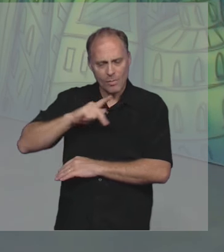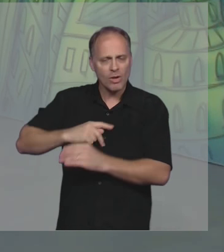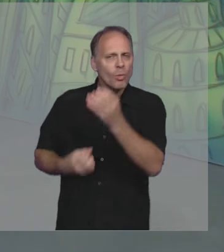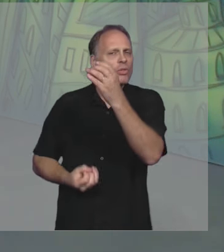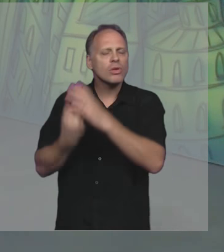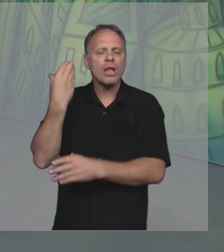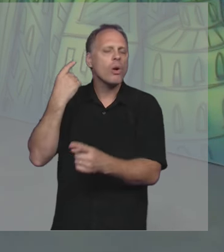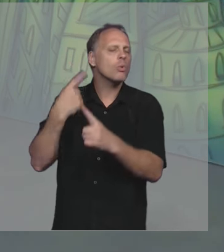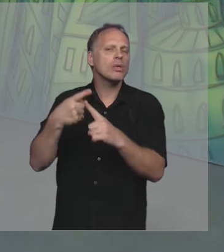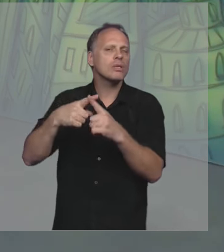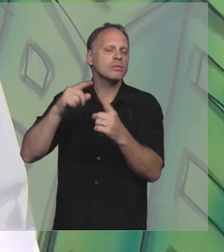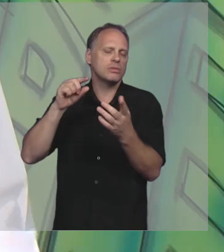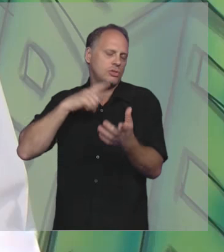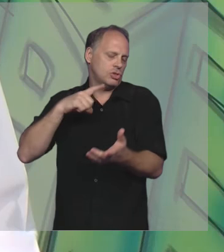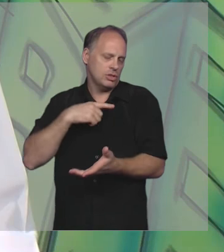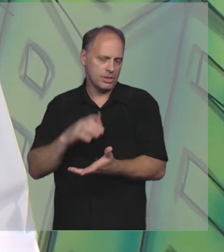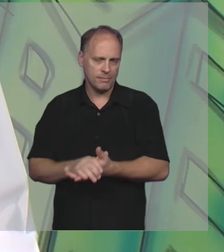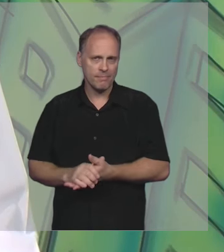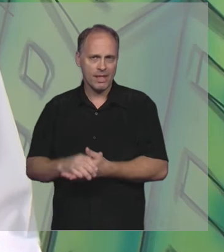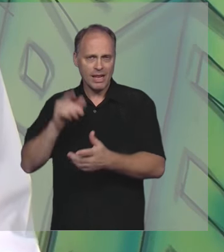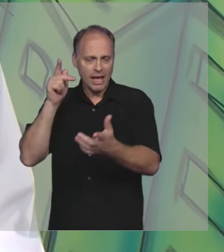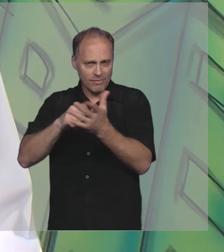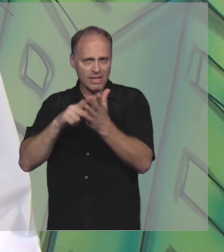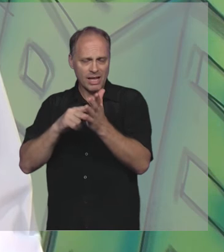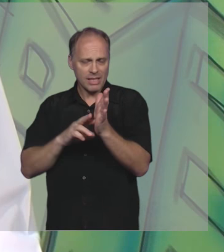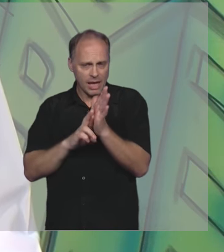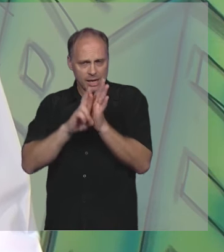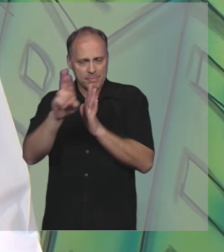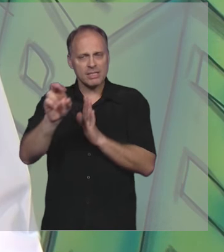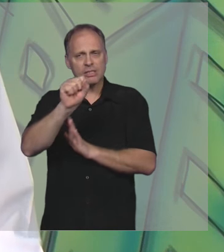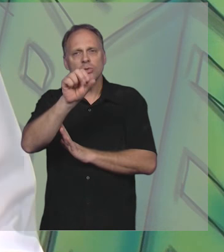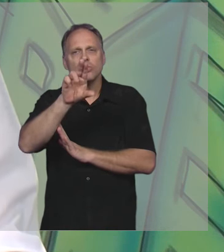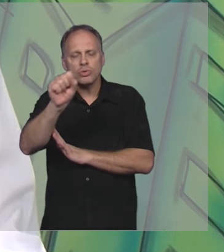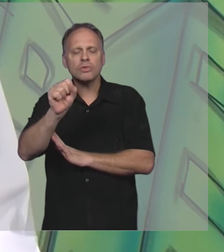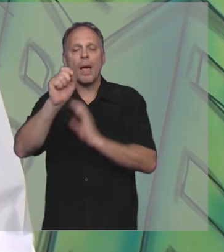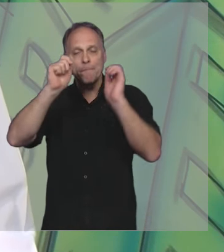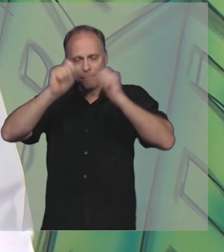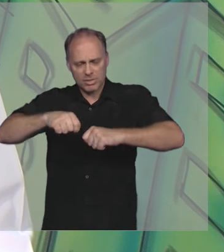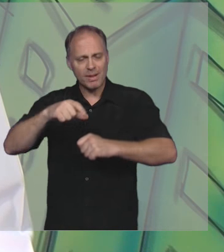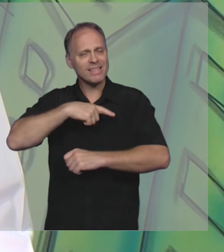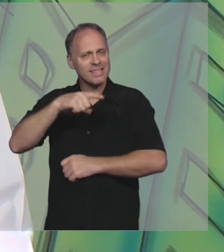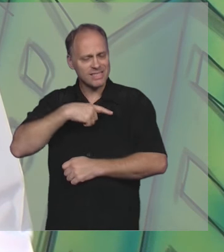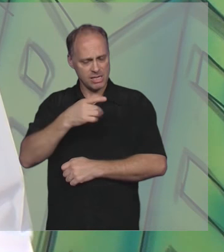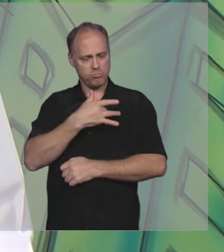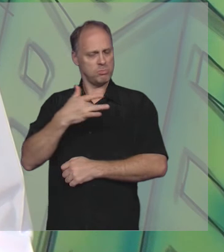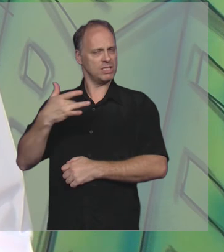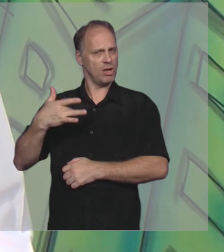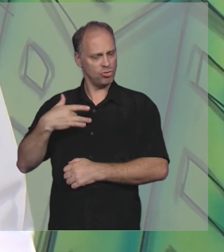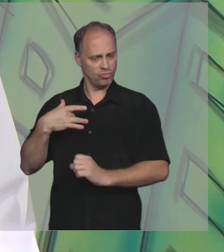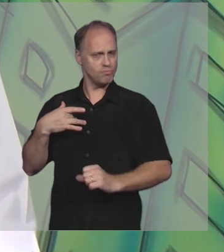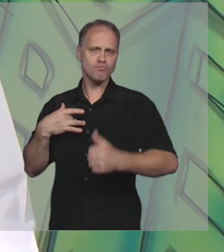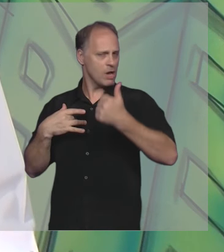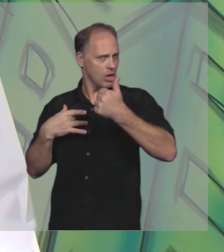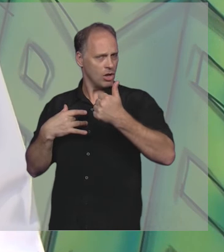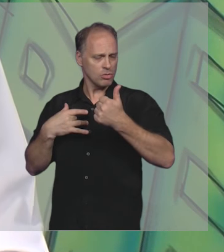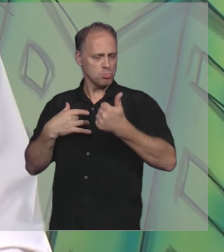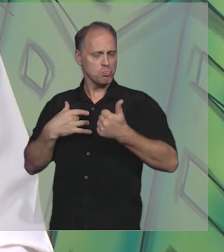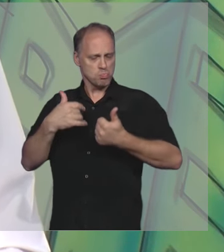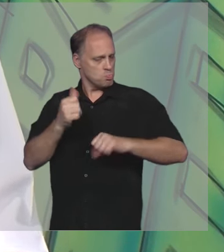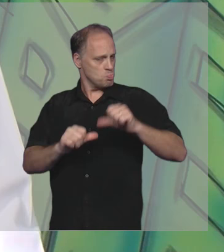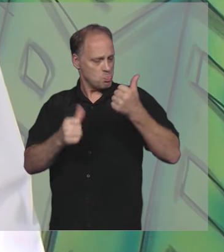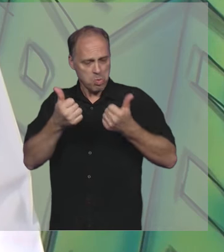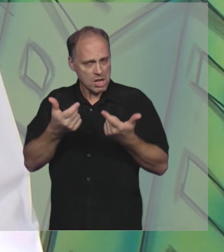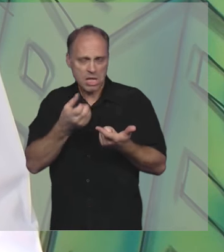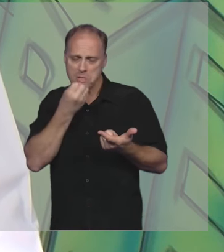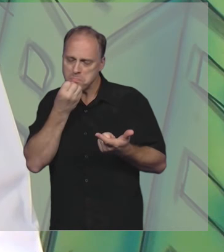foi criado? A representação do SUS é a possibilidade de ter uma saúde